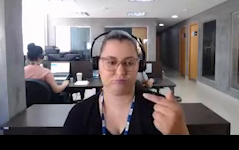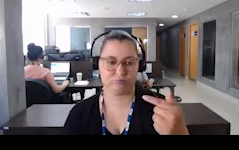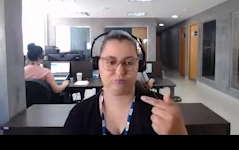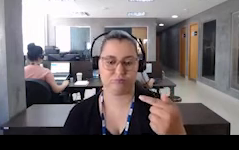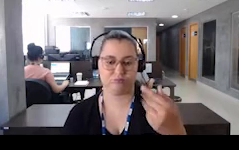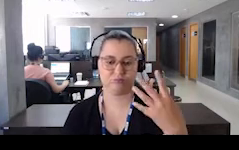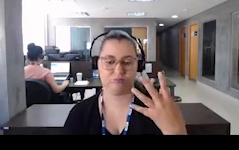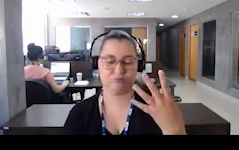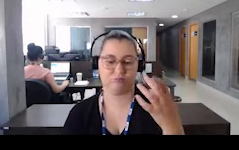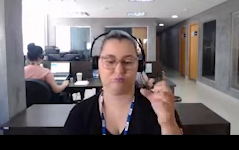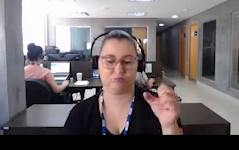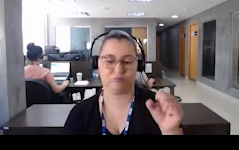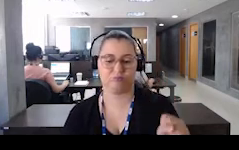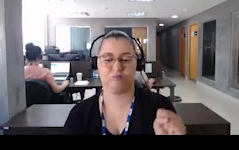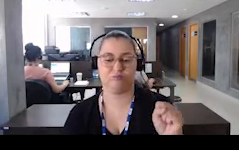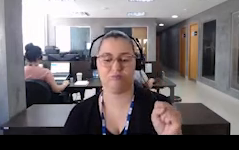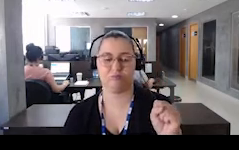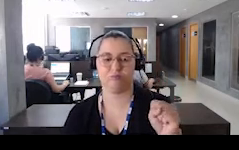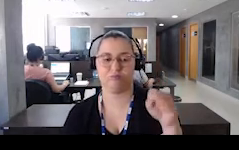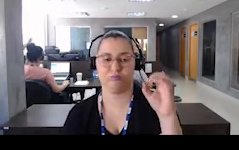igual a